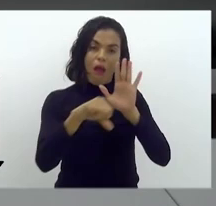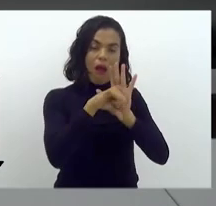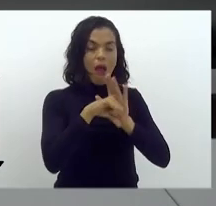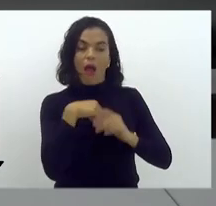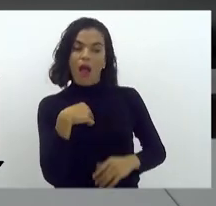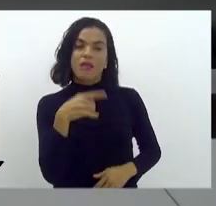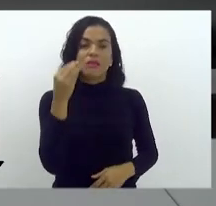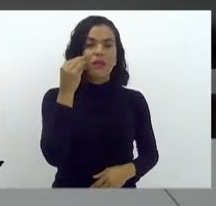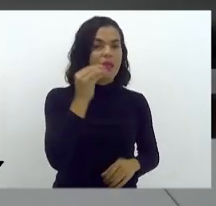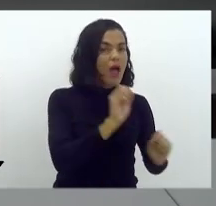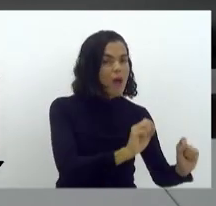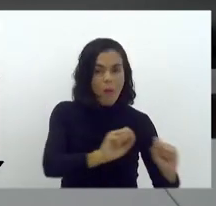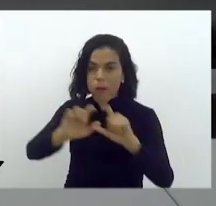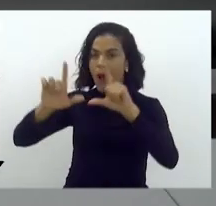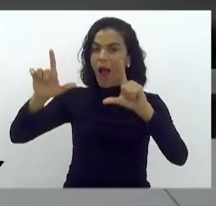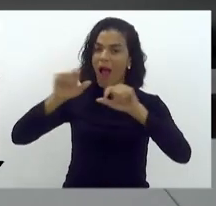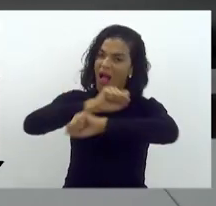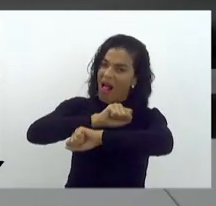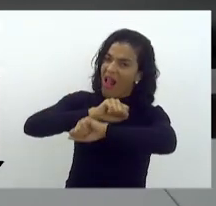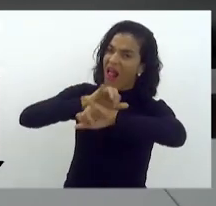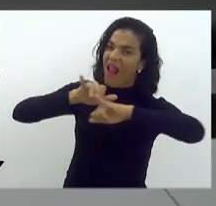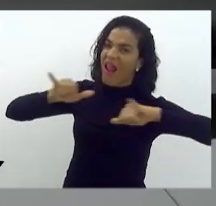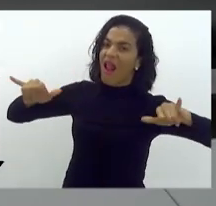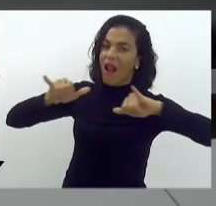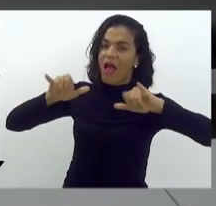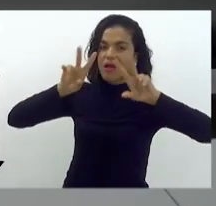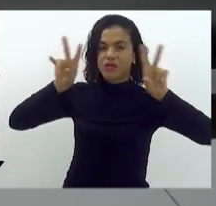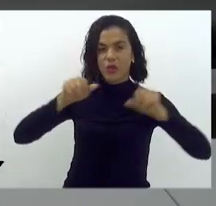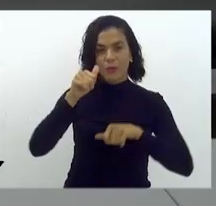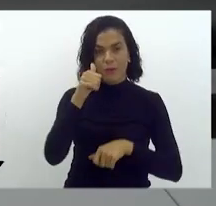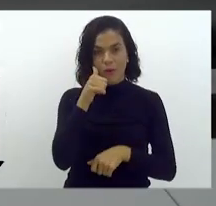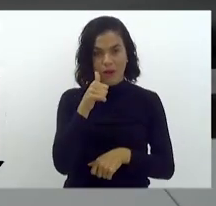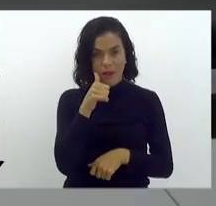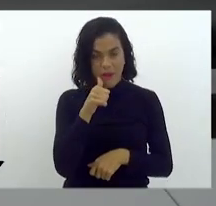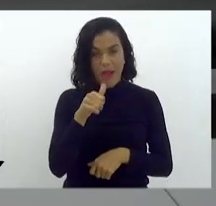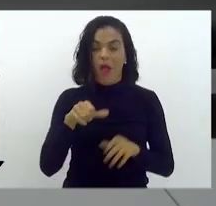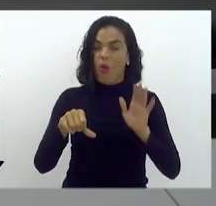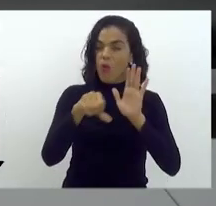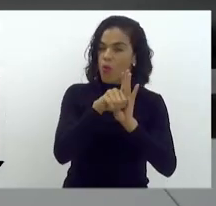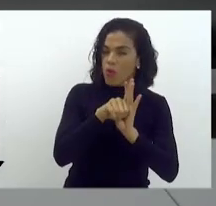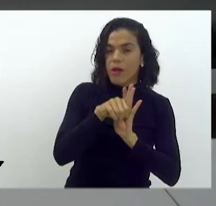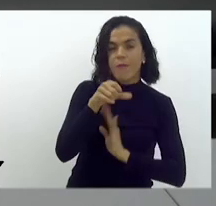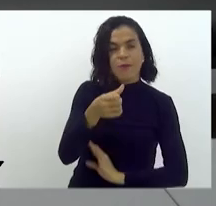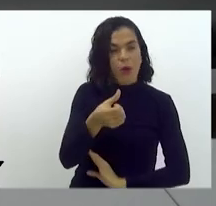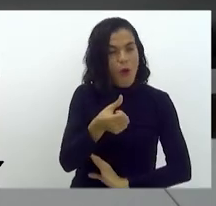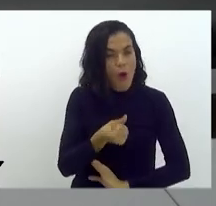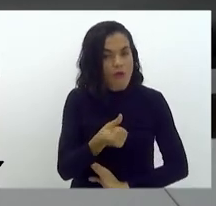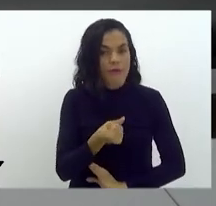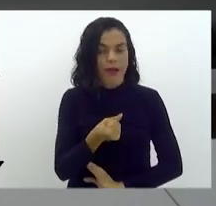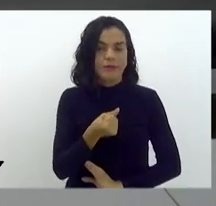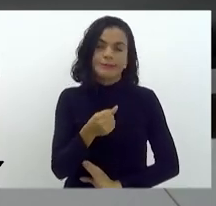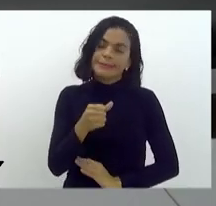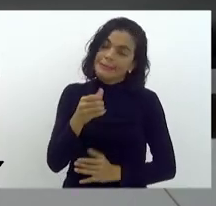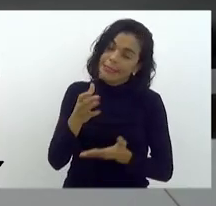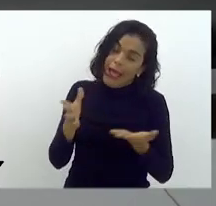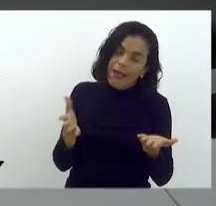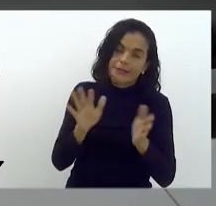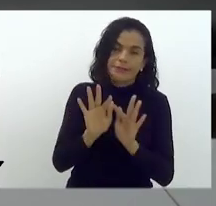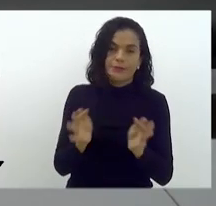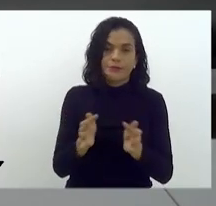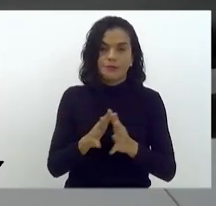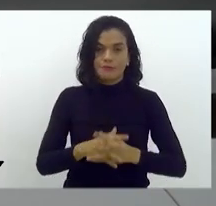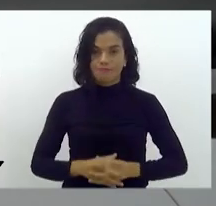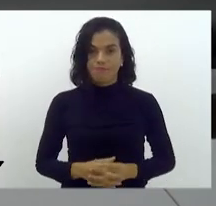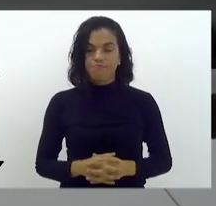tentar expor a mulher esse é uma arma bem comum desse tipo de crime Covarde e basicamente é isso